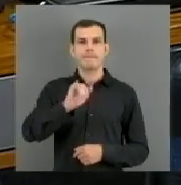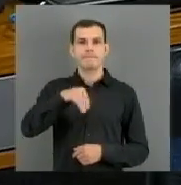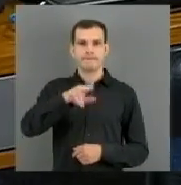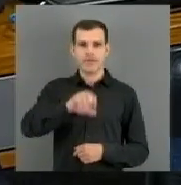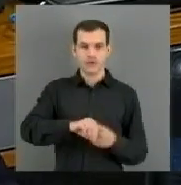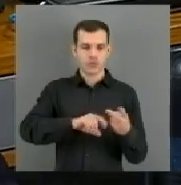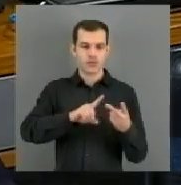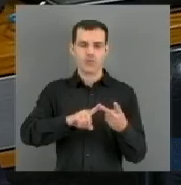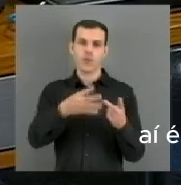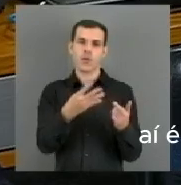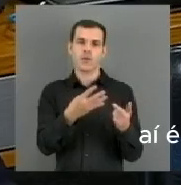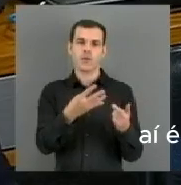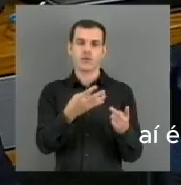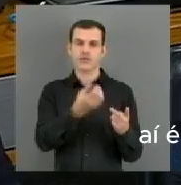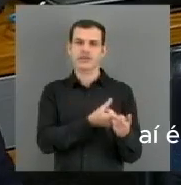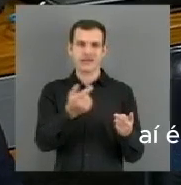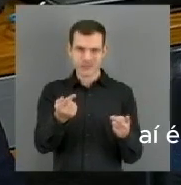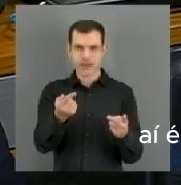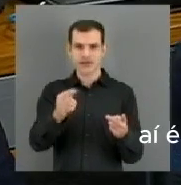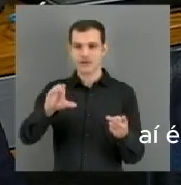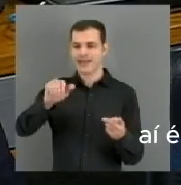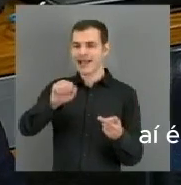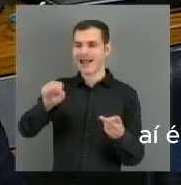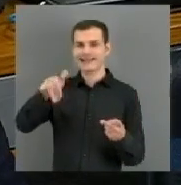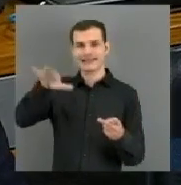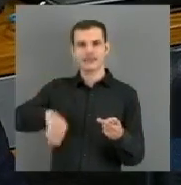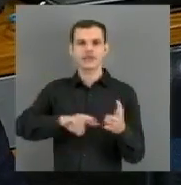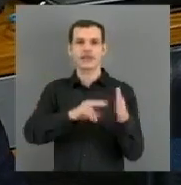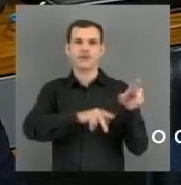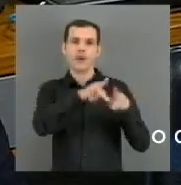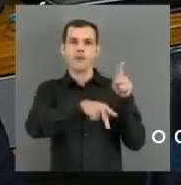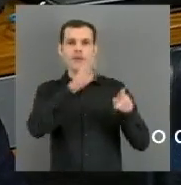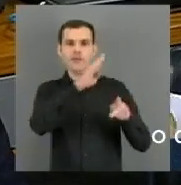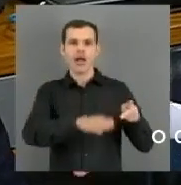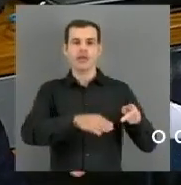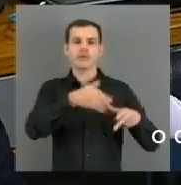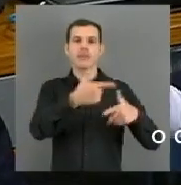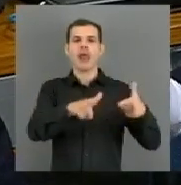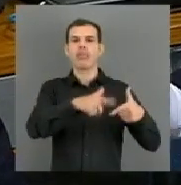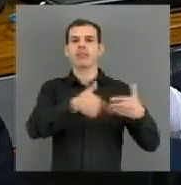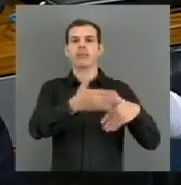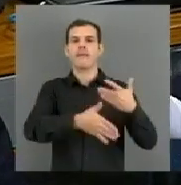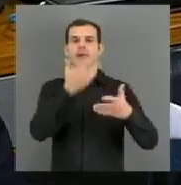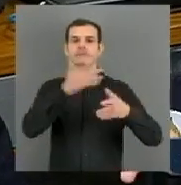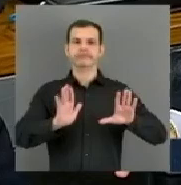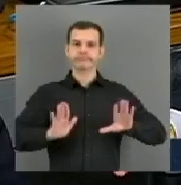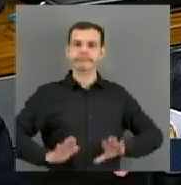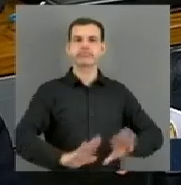cassinos. Imagine. Aí é empurrar o brasileiro para o precipício de vez. Se já está acontecendo o que está acontecendo com a aposta esportiva.